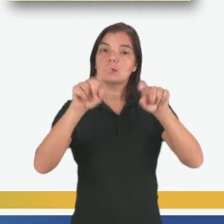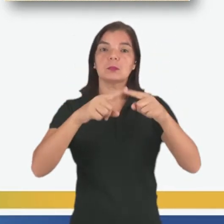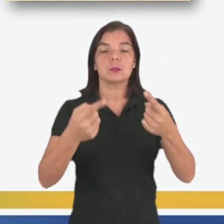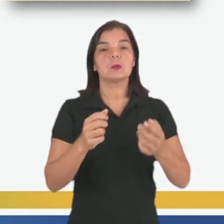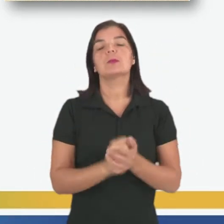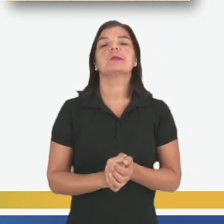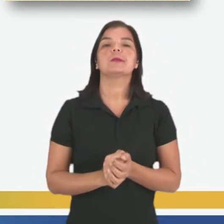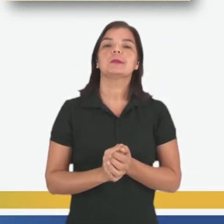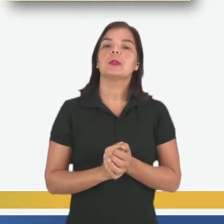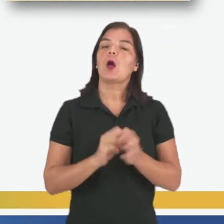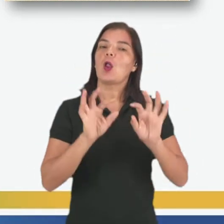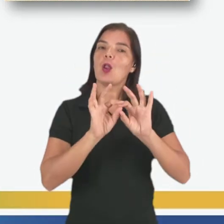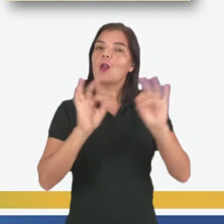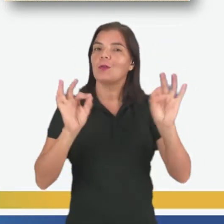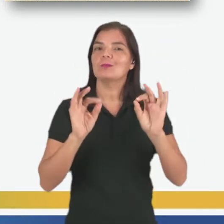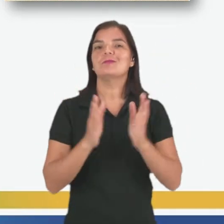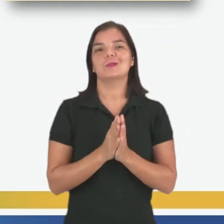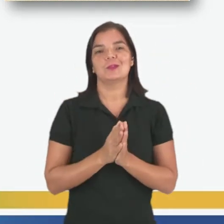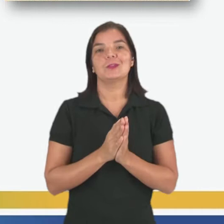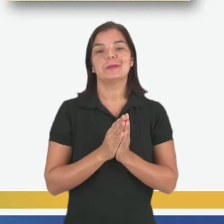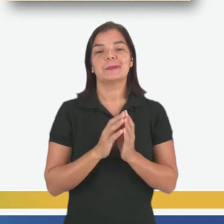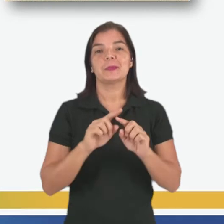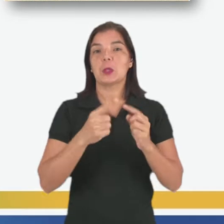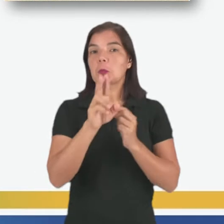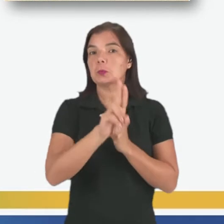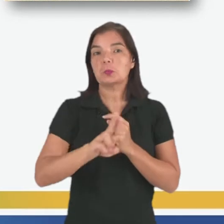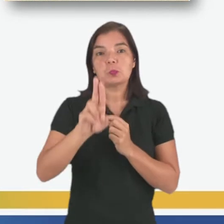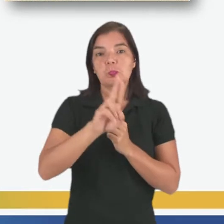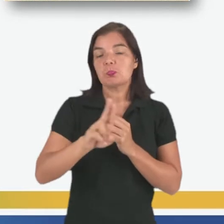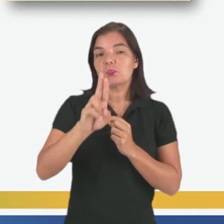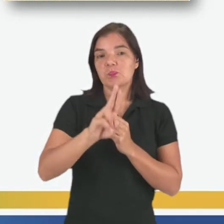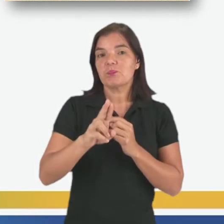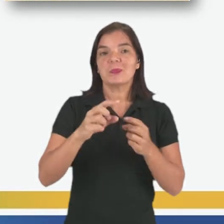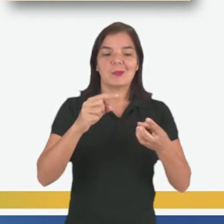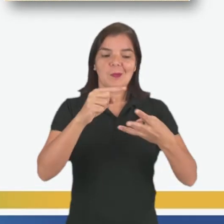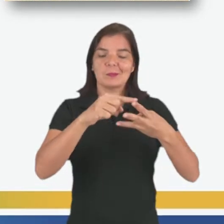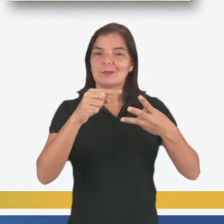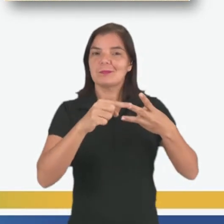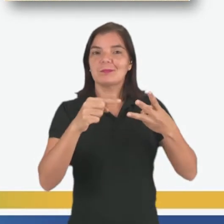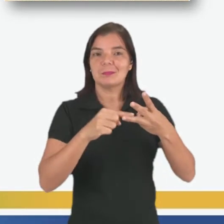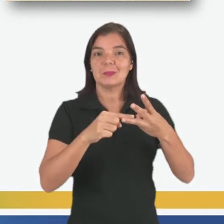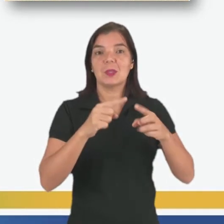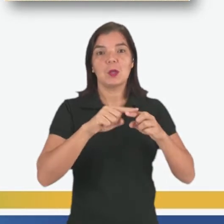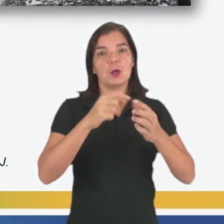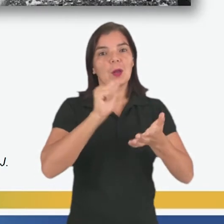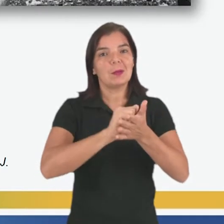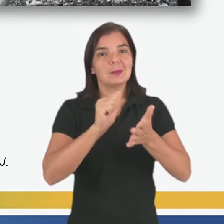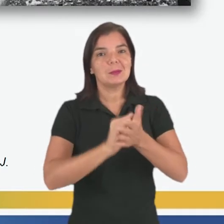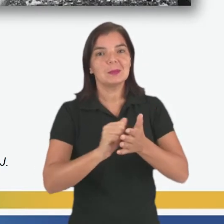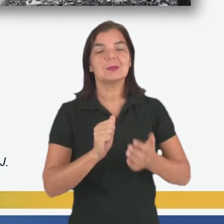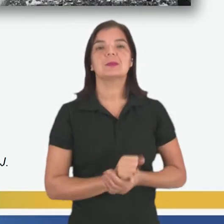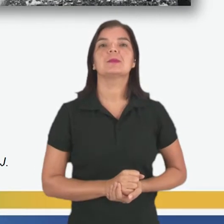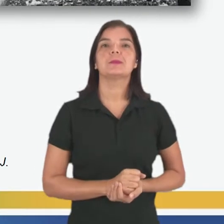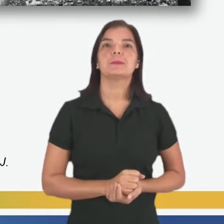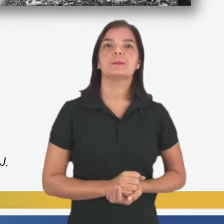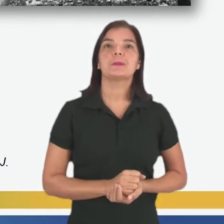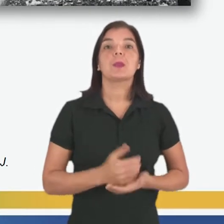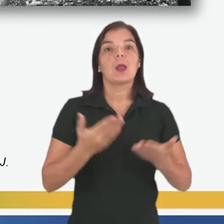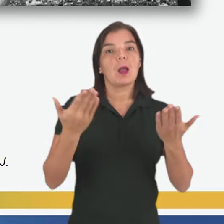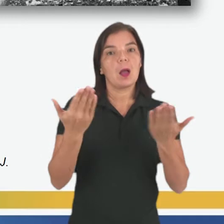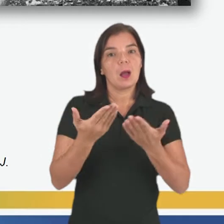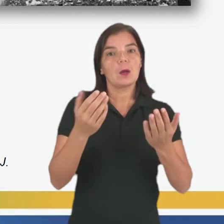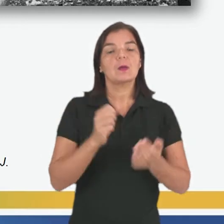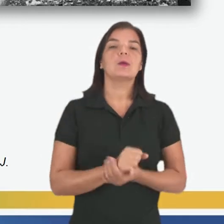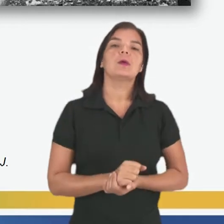então longe da subjetividade. Não há o uso das figuras de linguagem em sua composição. Agora,